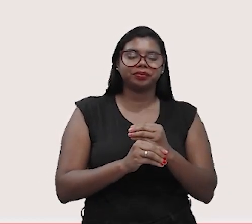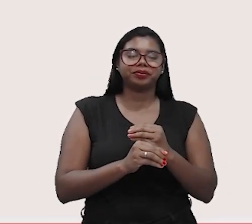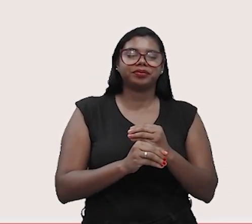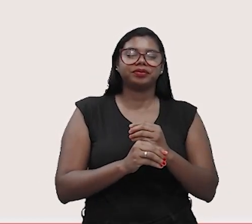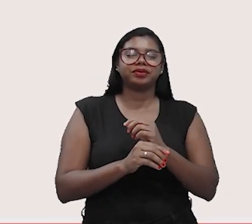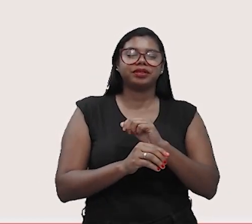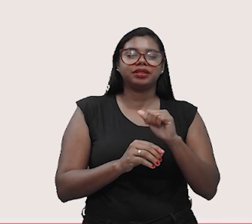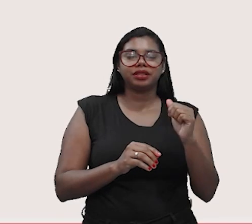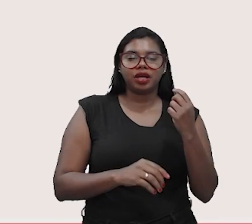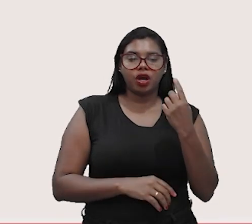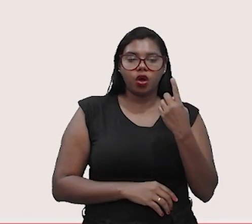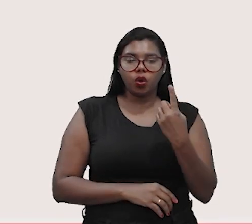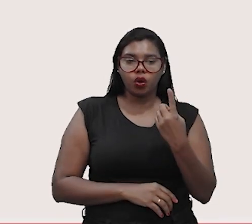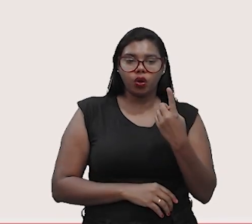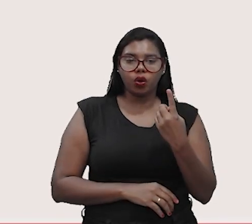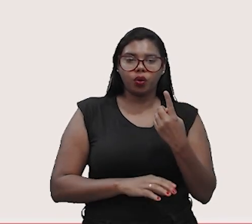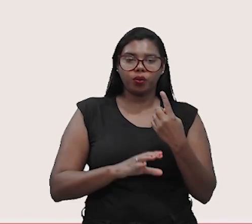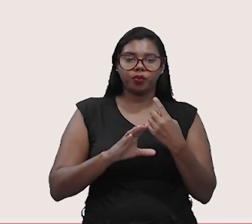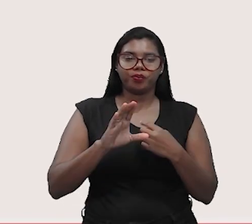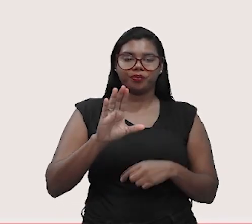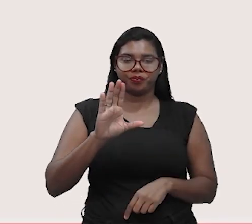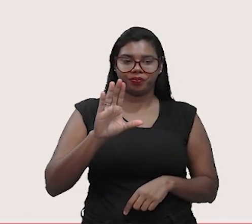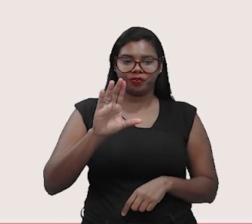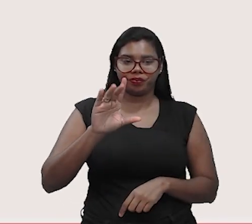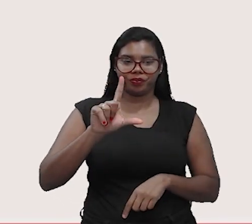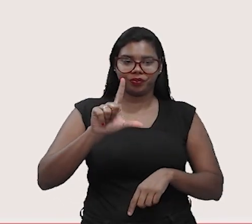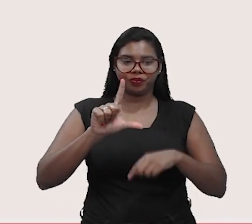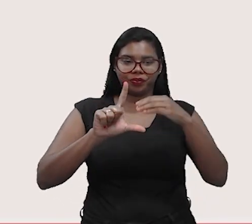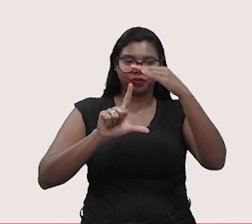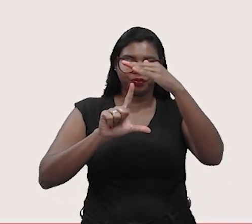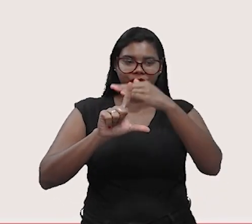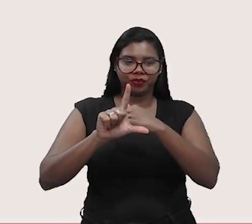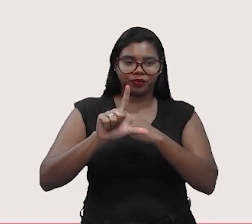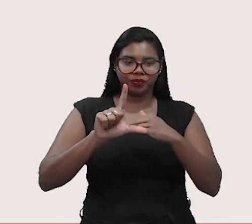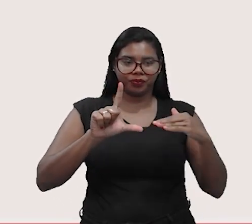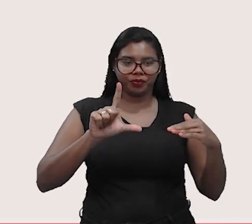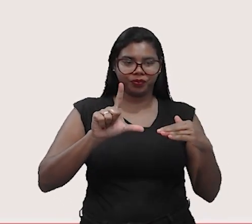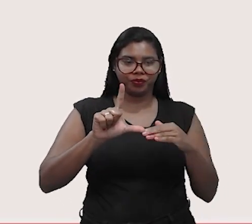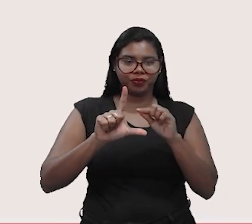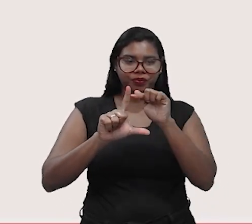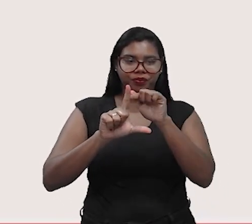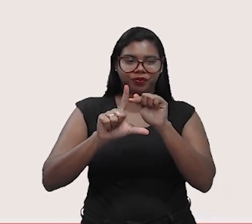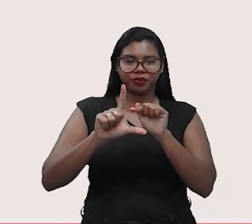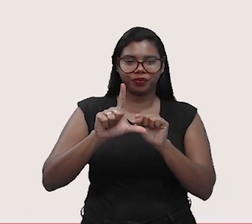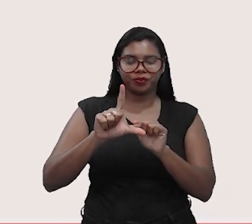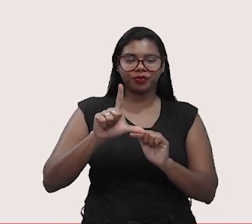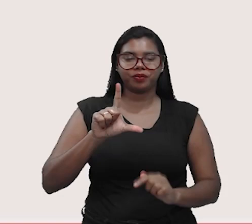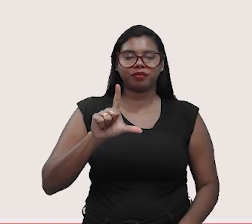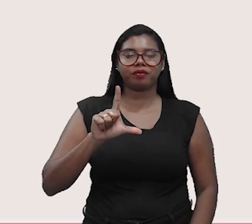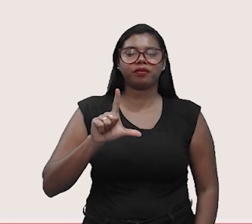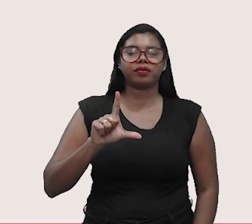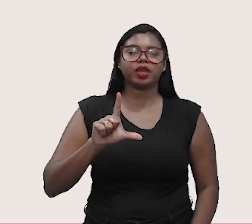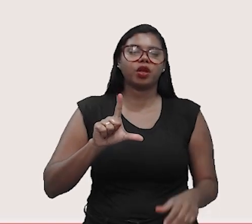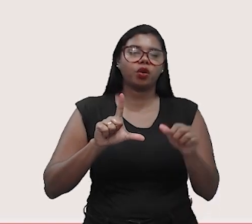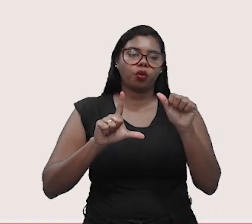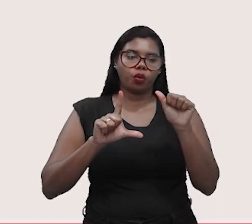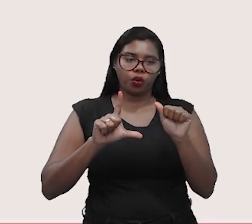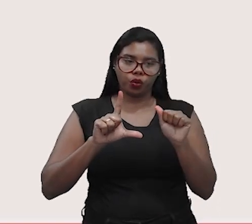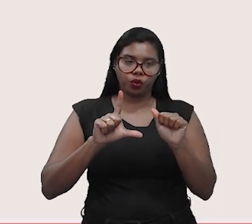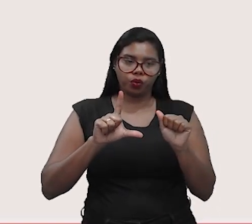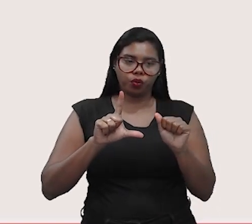um ponto. Como assim, professor? Mostra como fica graficamente. Quando o A é positivo,